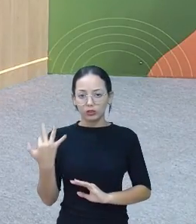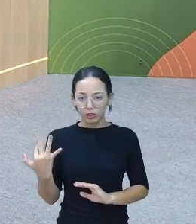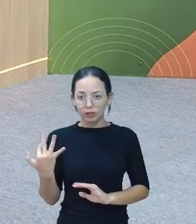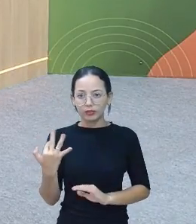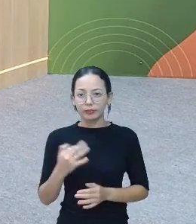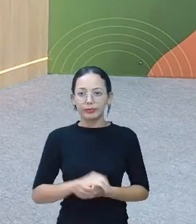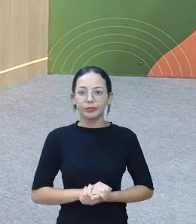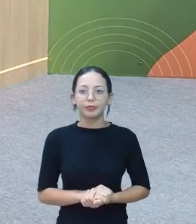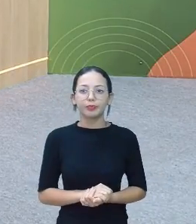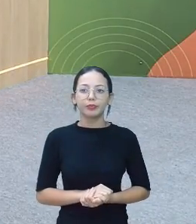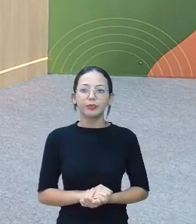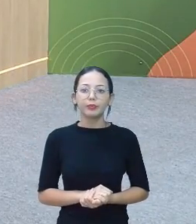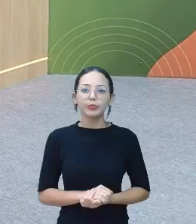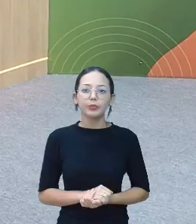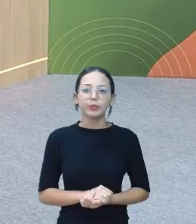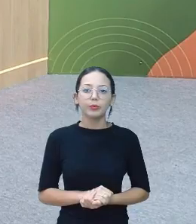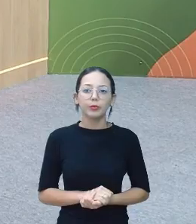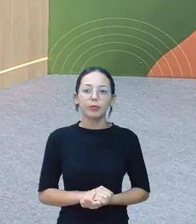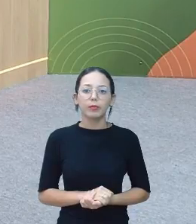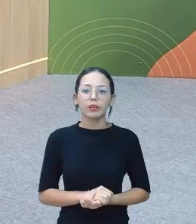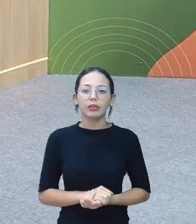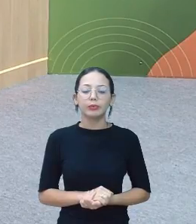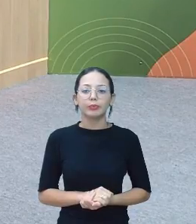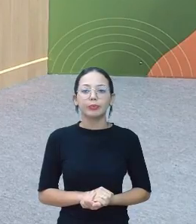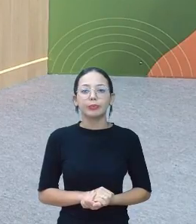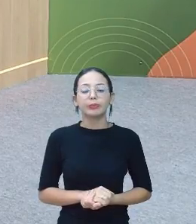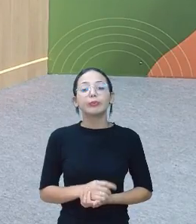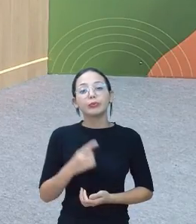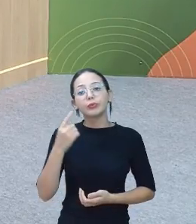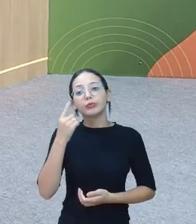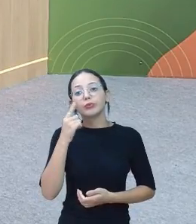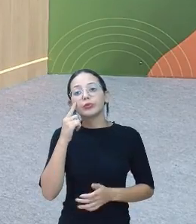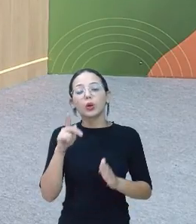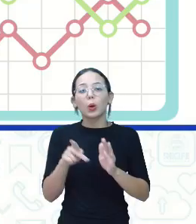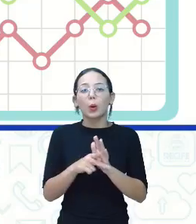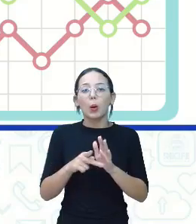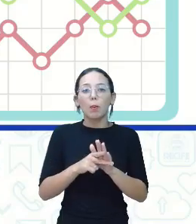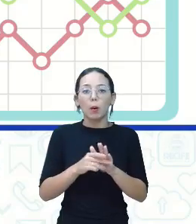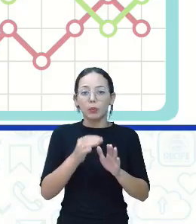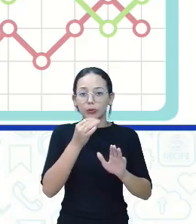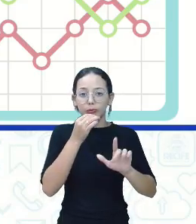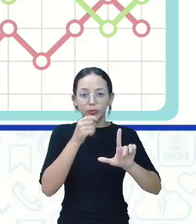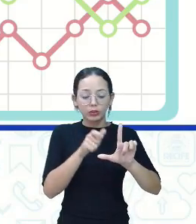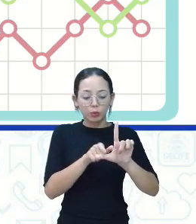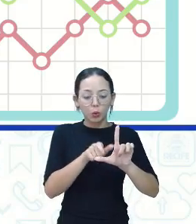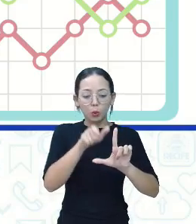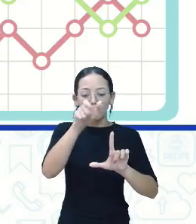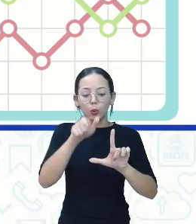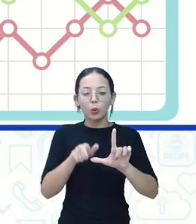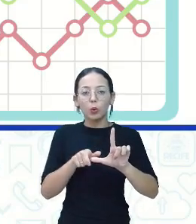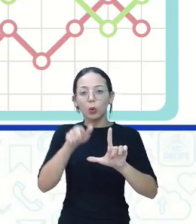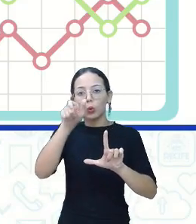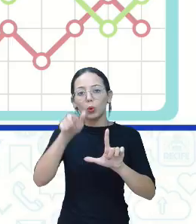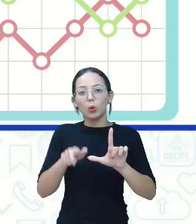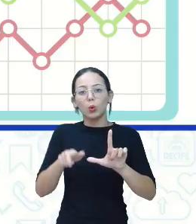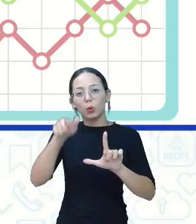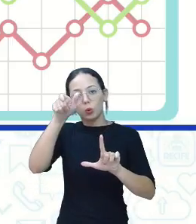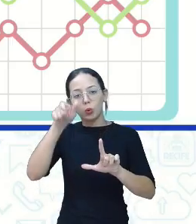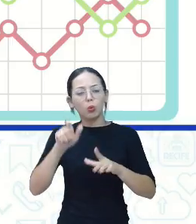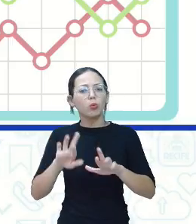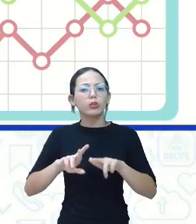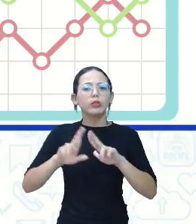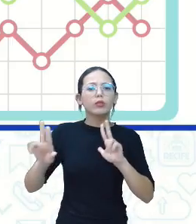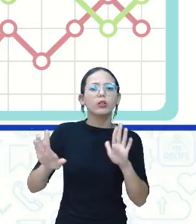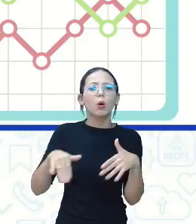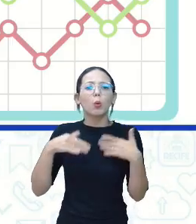certo? Esse gráfico de barras ou colunas, a gente vai ver a diferença, qual é o gráfico de barra e coluna,